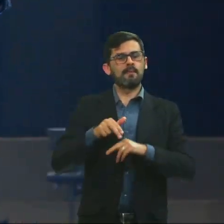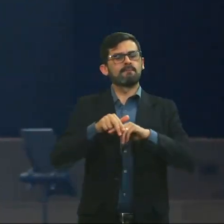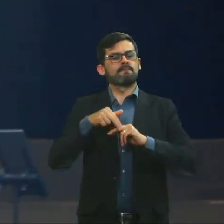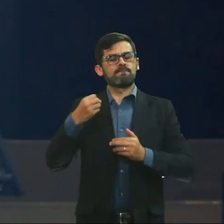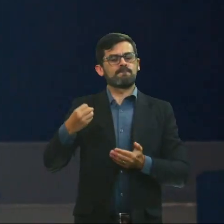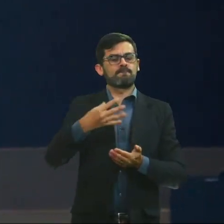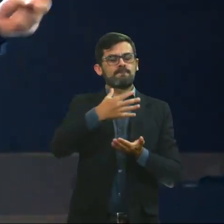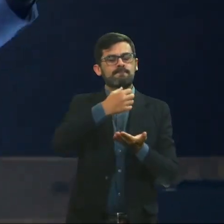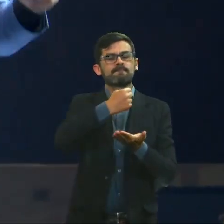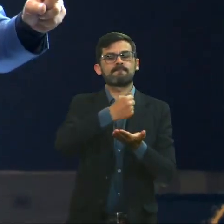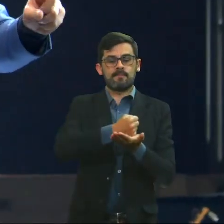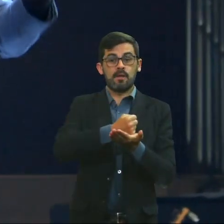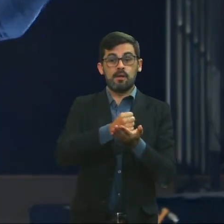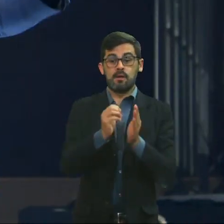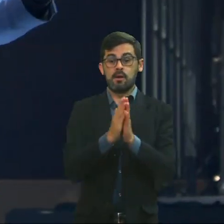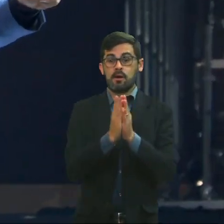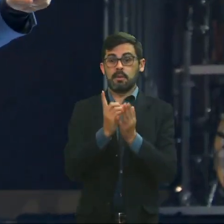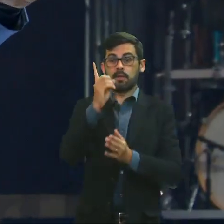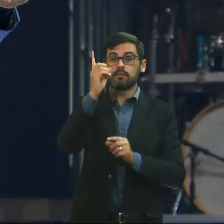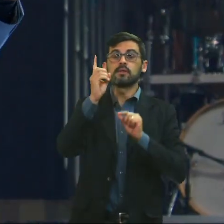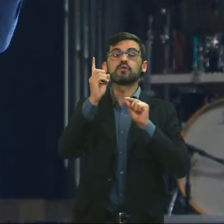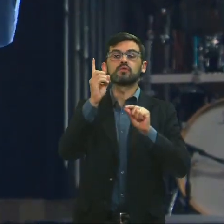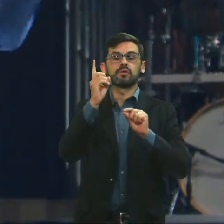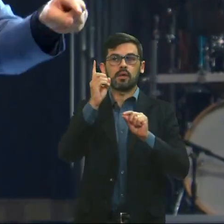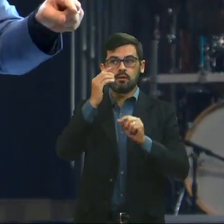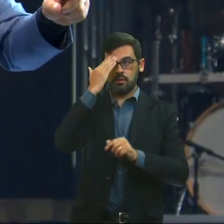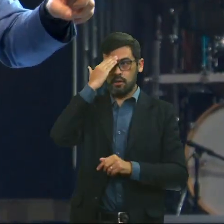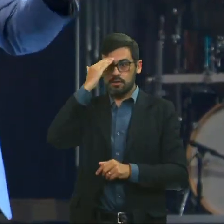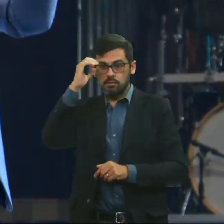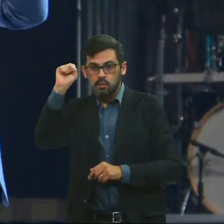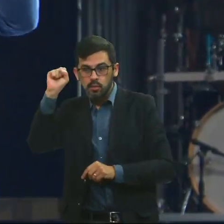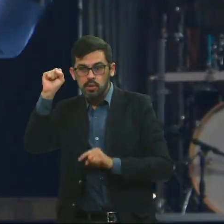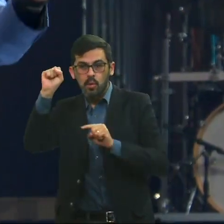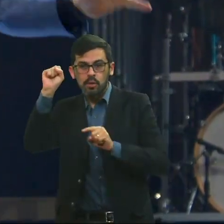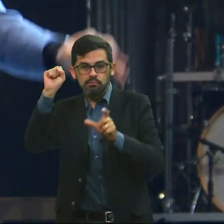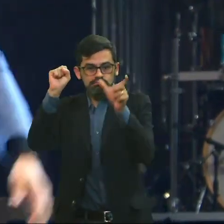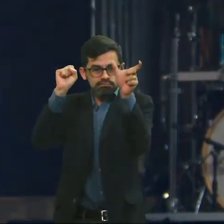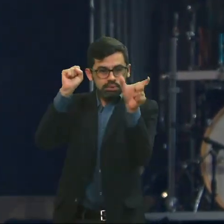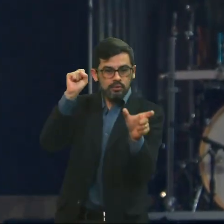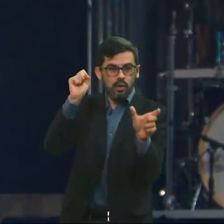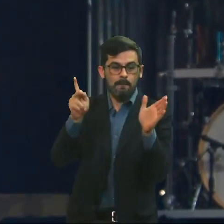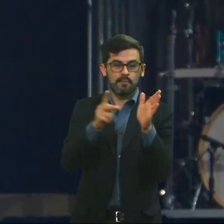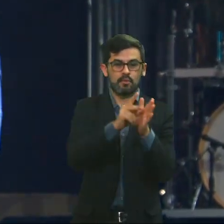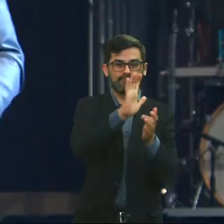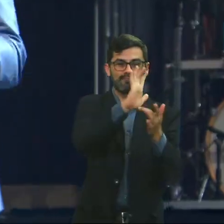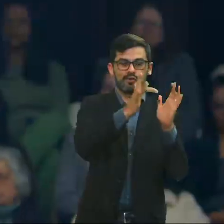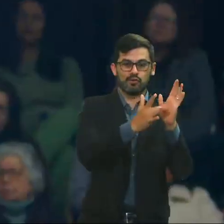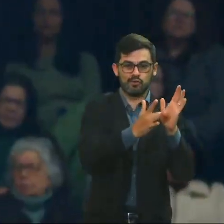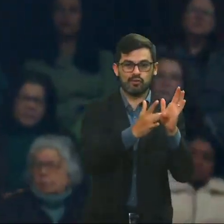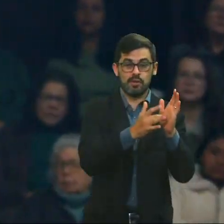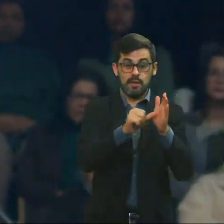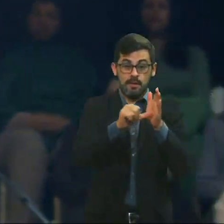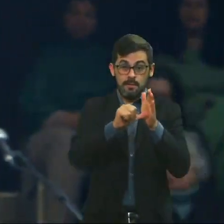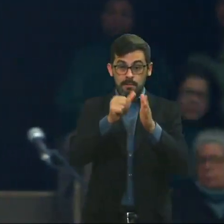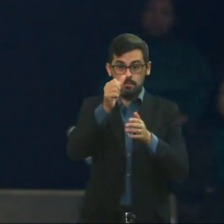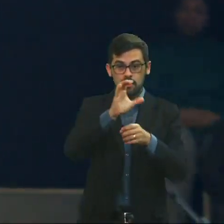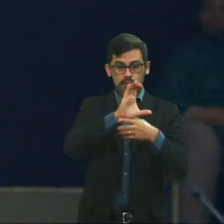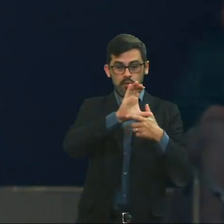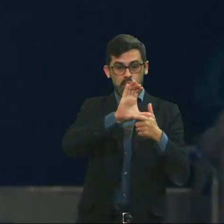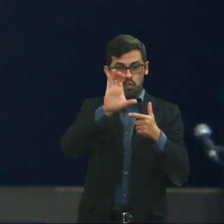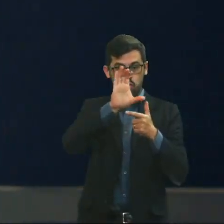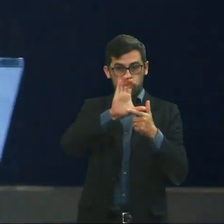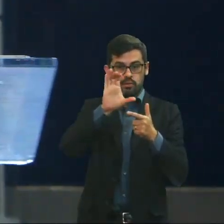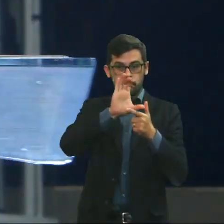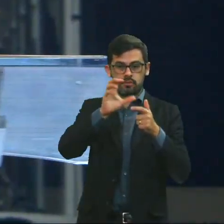Testamento, a Bíblia relaciona a sabedoria à pessoa de Jesus. Em 1 Coríntios, a Bíblia